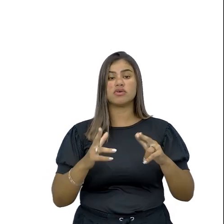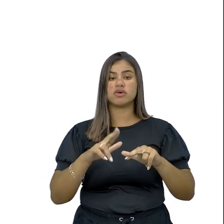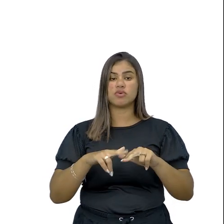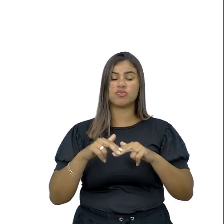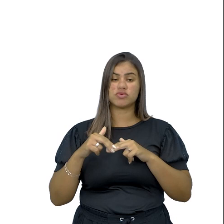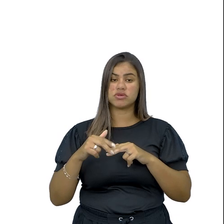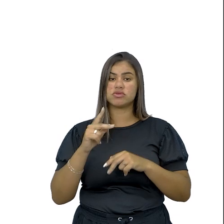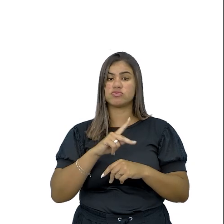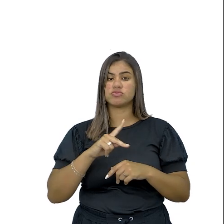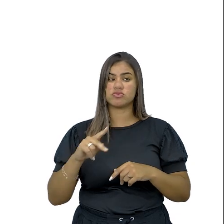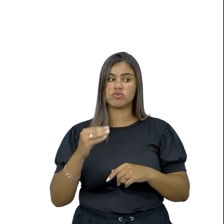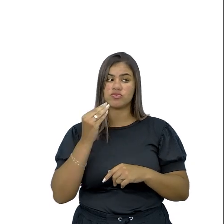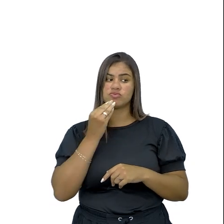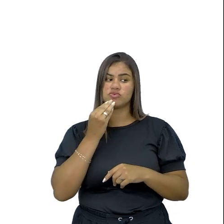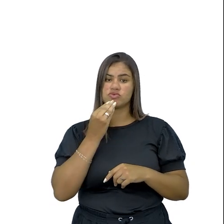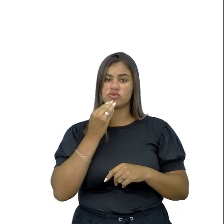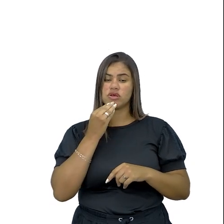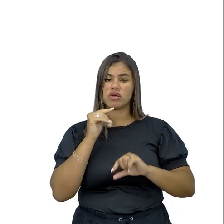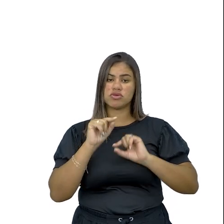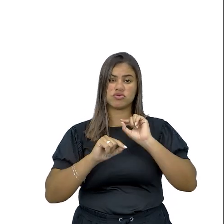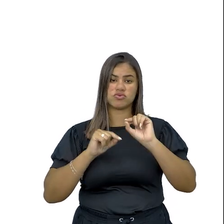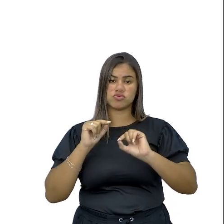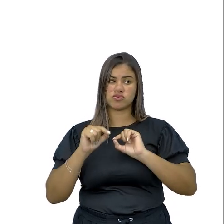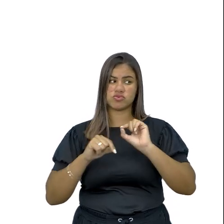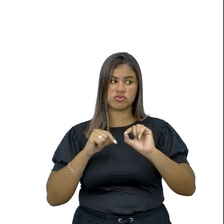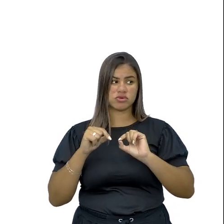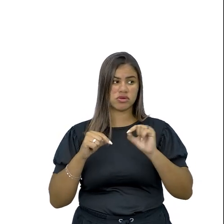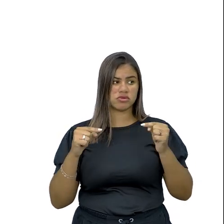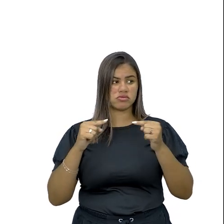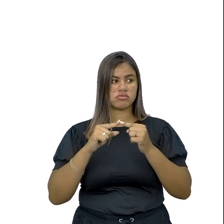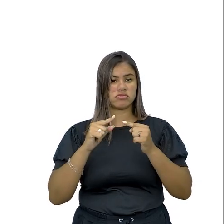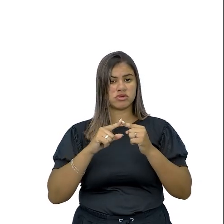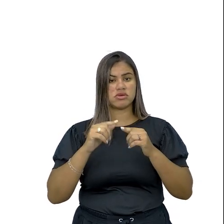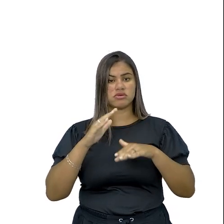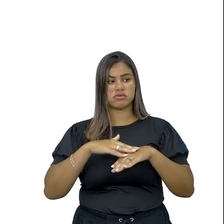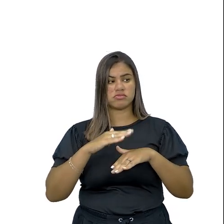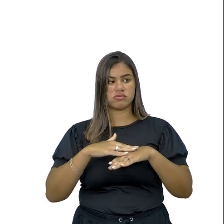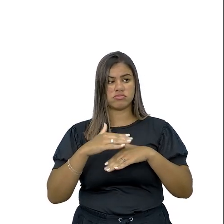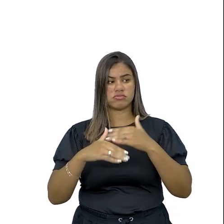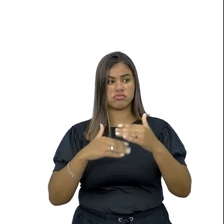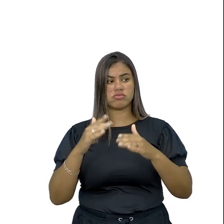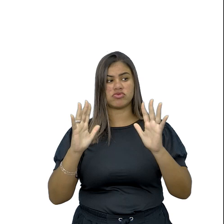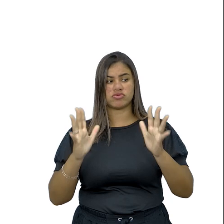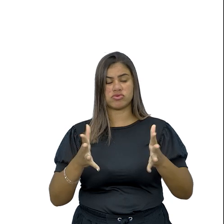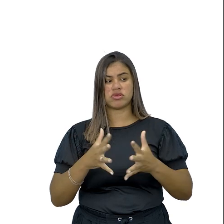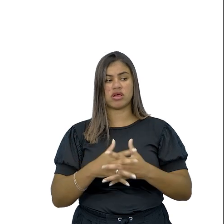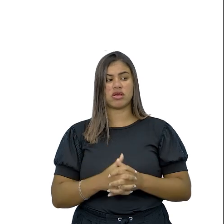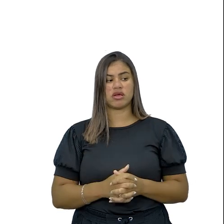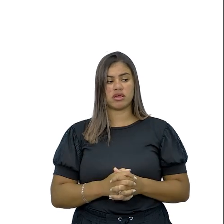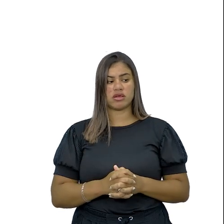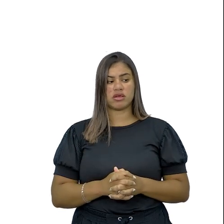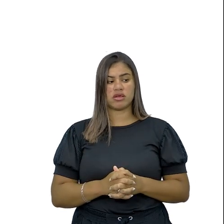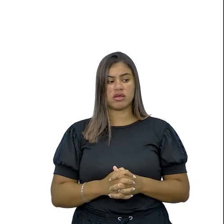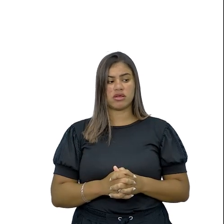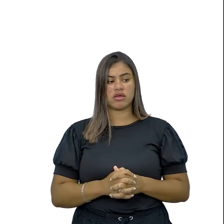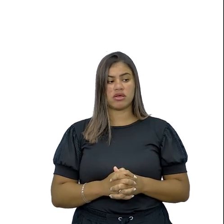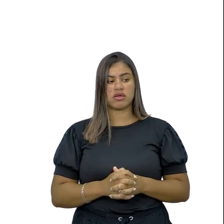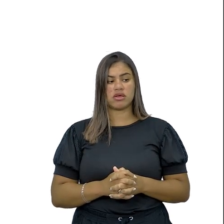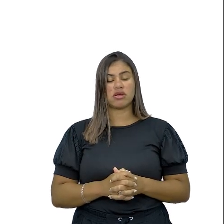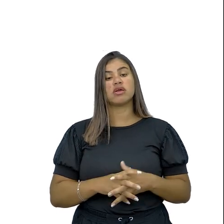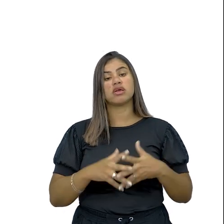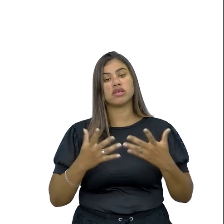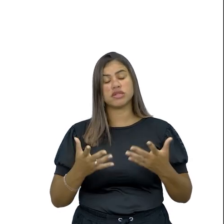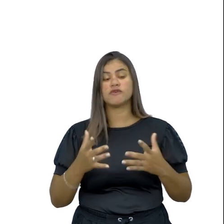aos estudantes que realizem explicações sobre os procedimentos efetuados. Então, nas atividades investigativas do